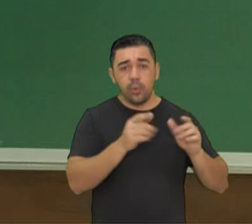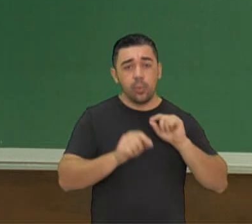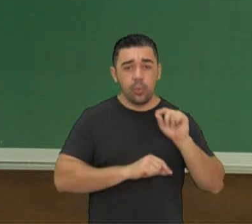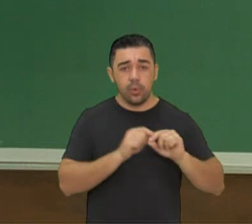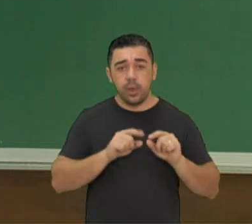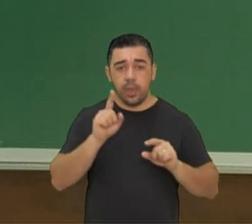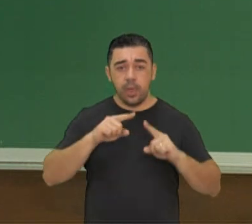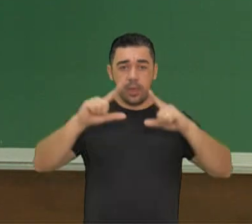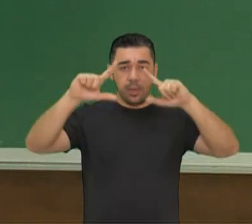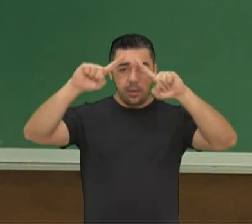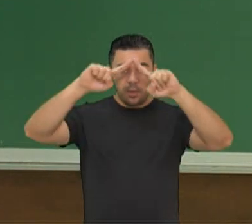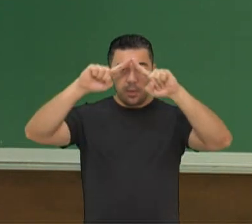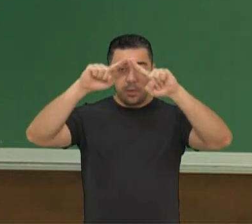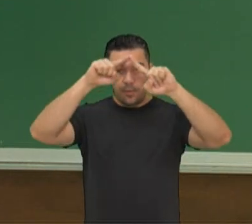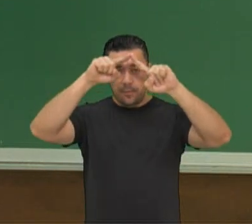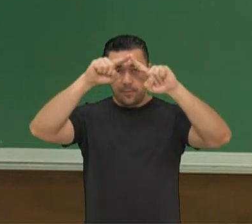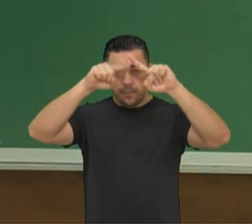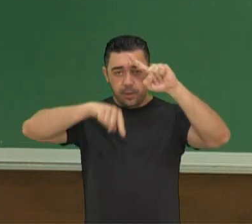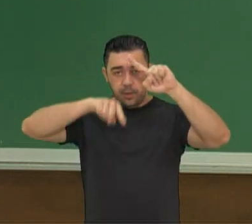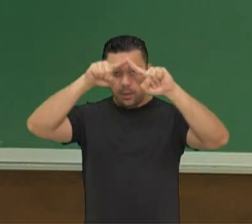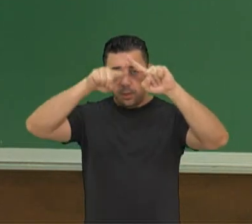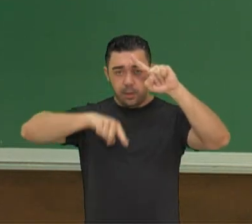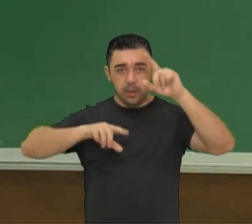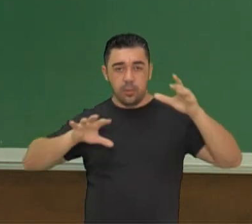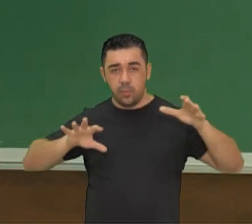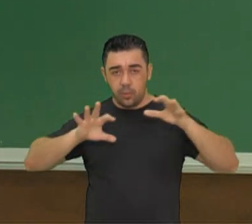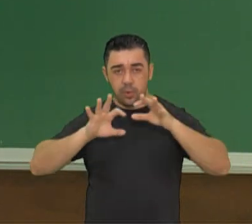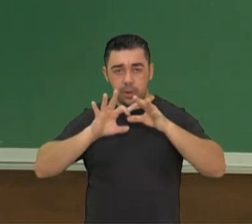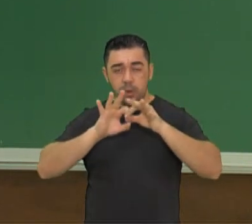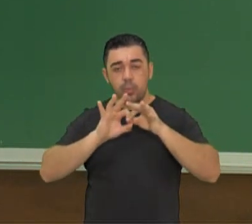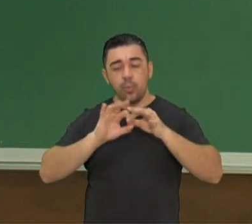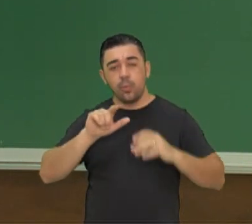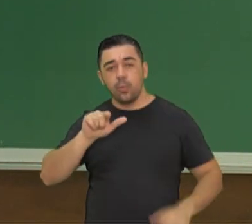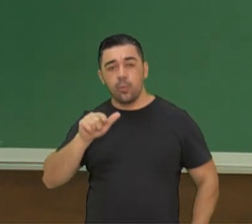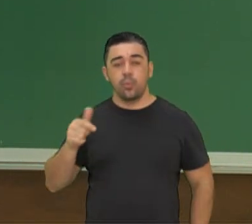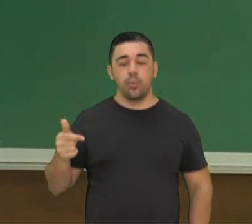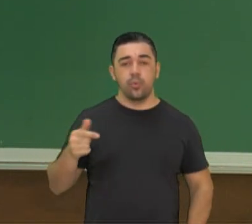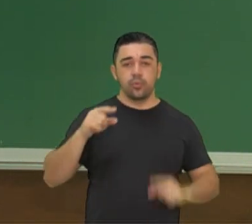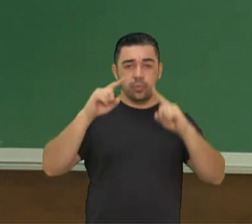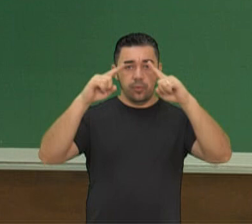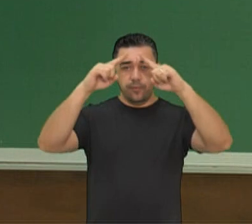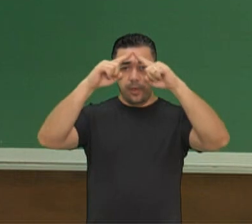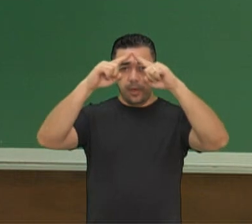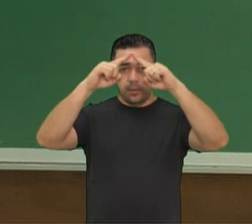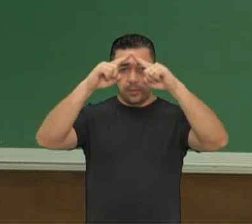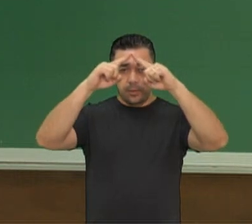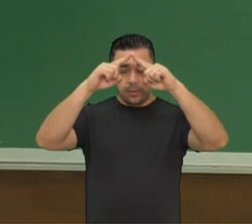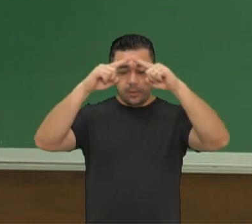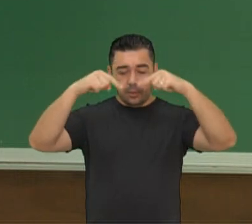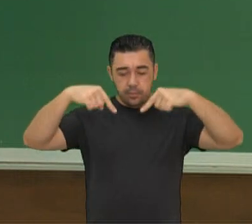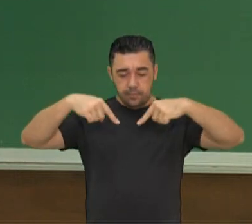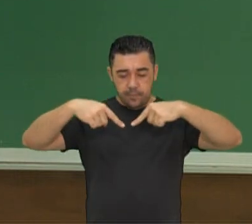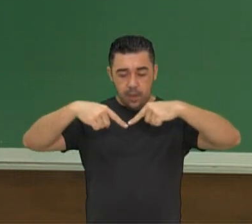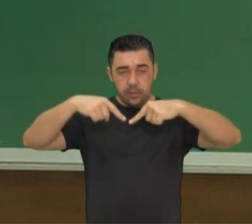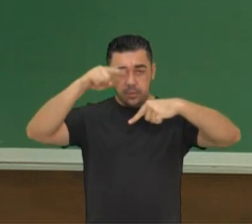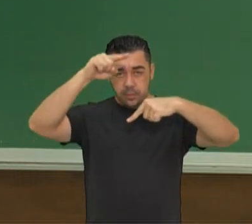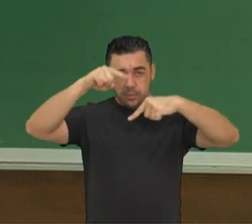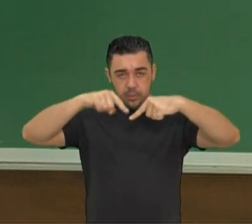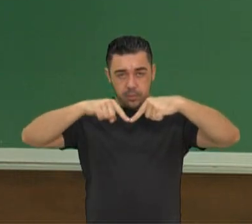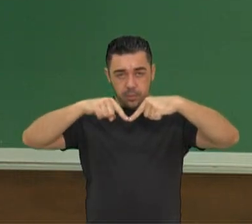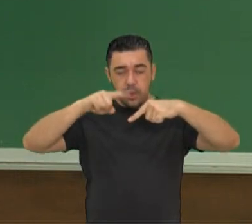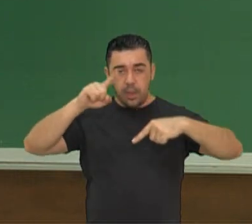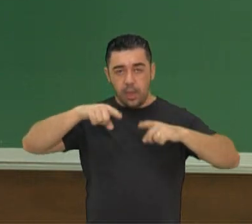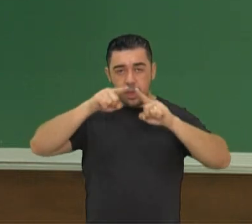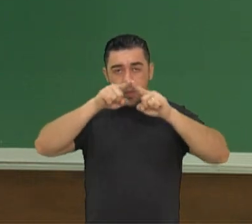parte do vértice e se une a um vértice não consecutivo. Como assim consecutivo e não